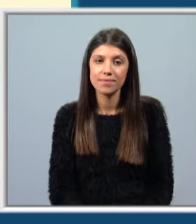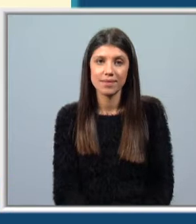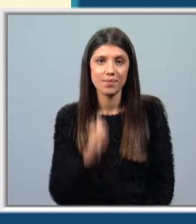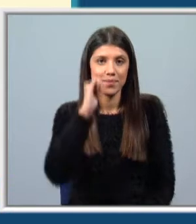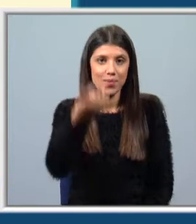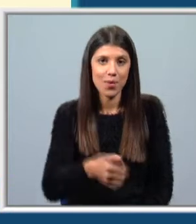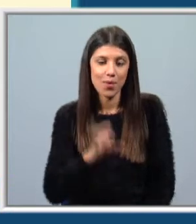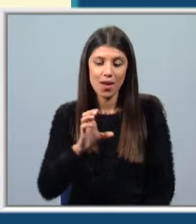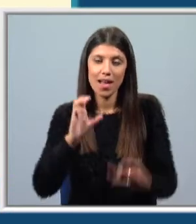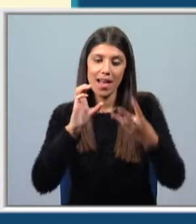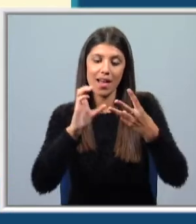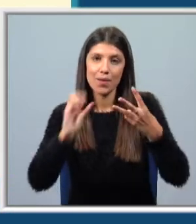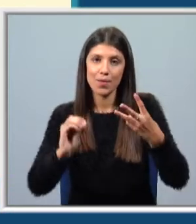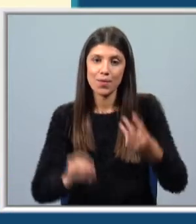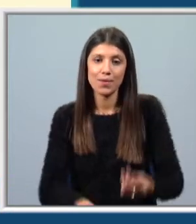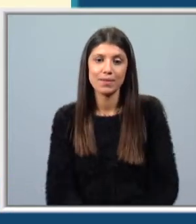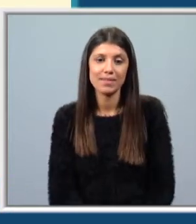Boa. Cu.